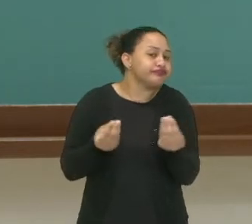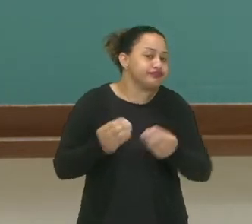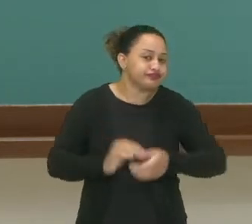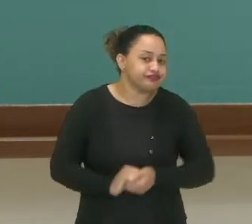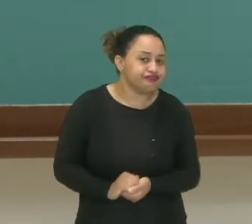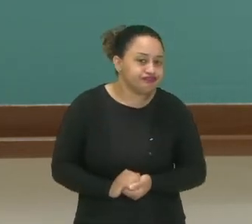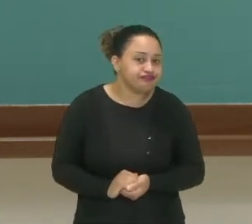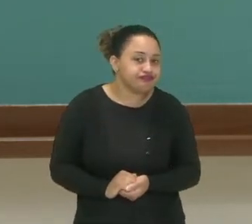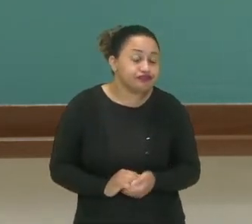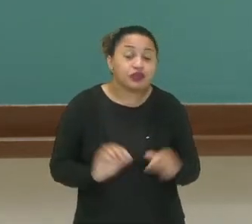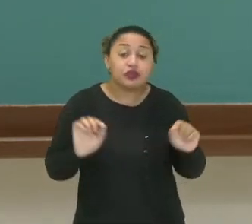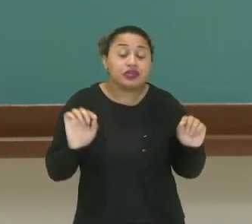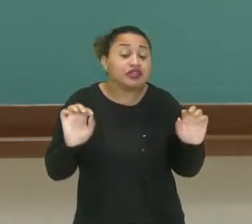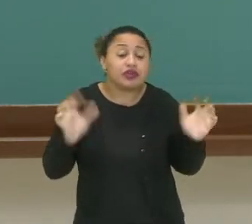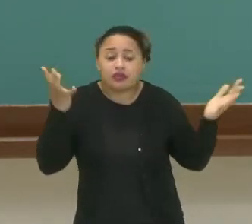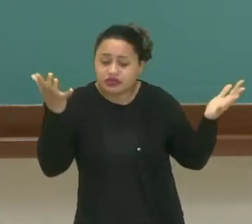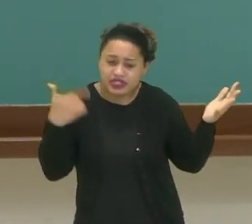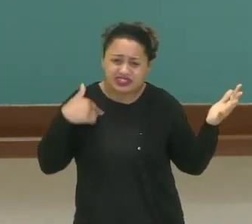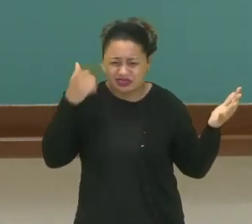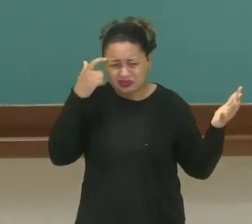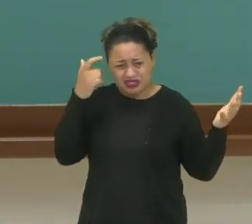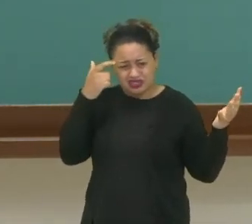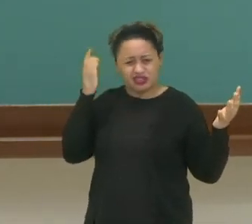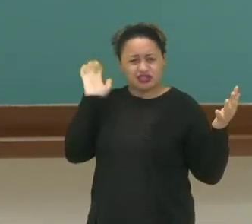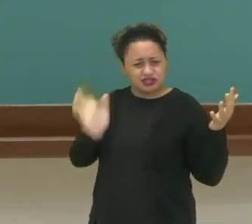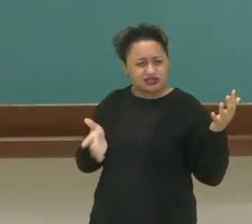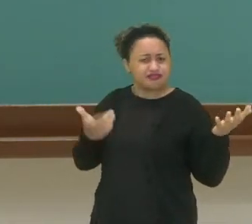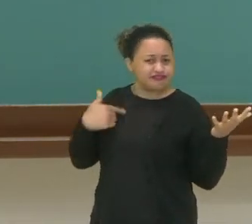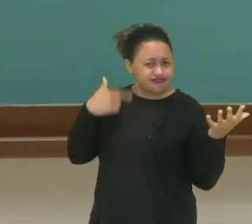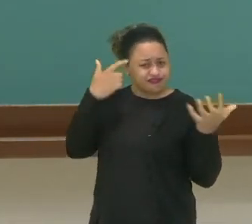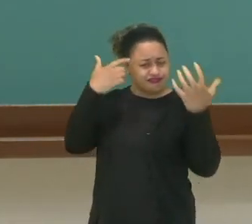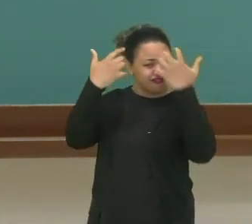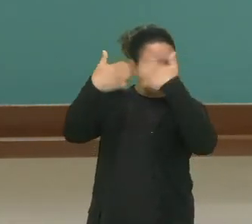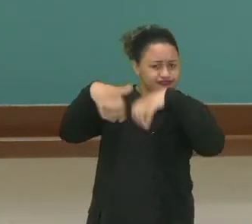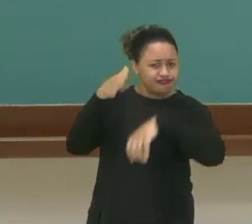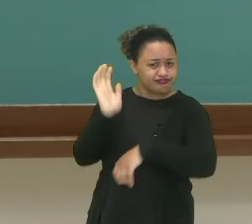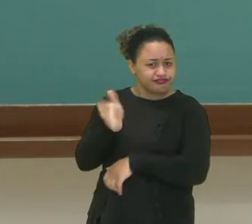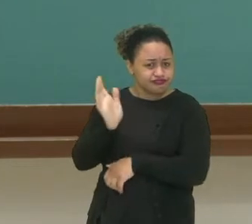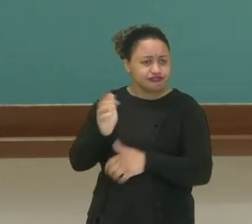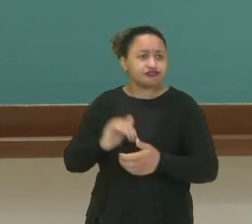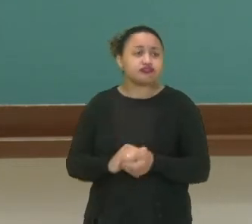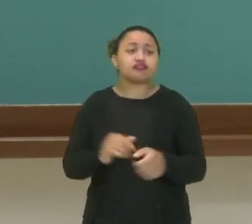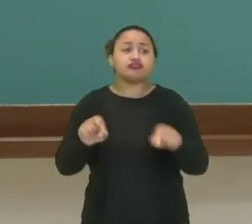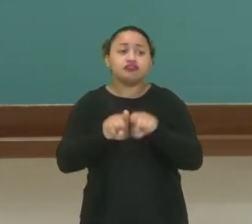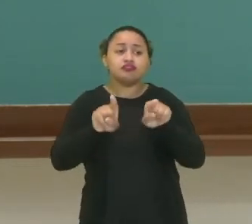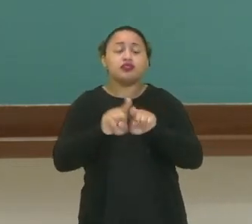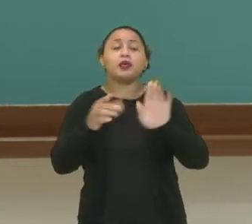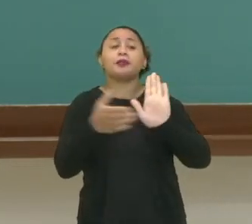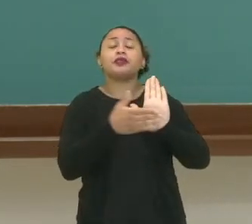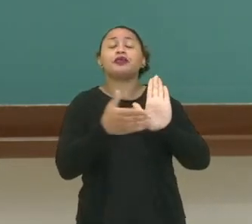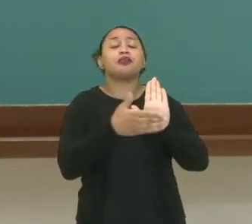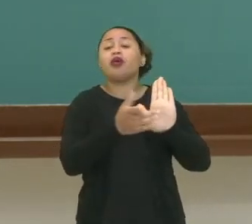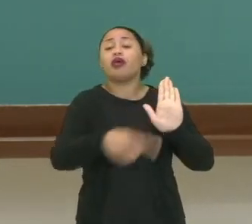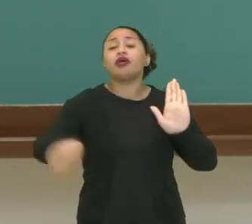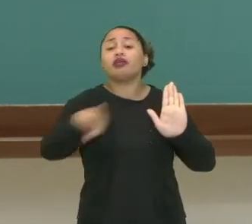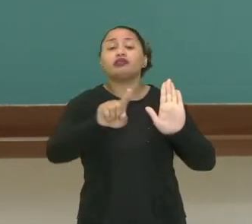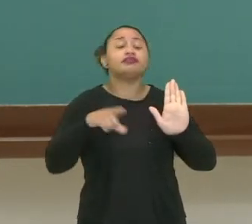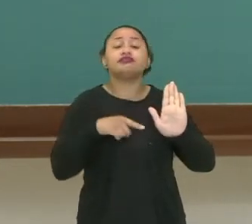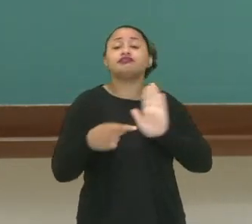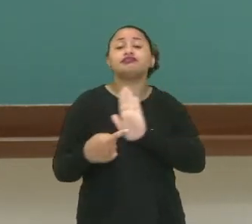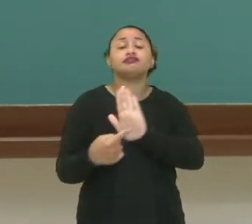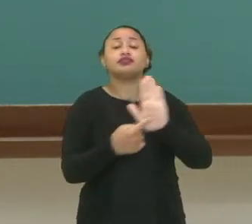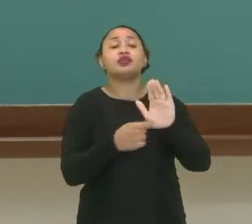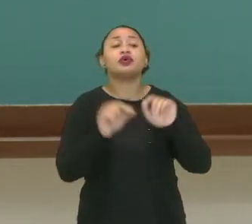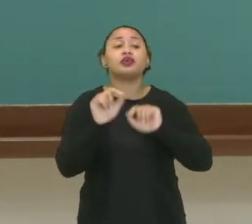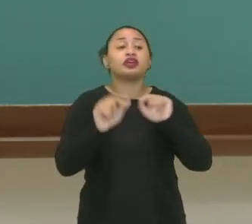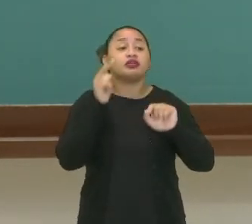vai acontecer, gente? Já pararam para pensar nisso? E mais, que propostas você apresentaria para